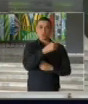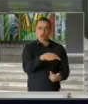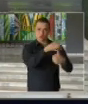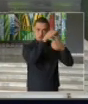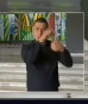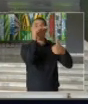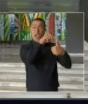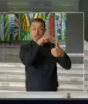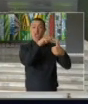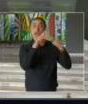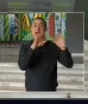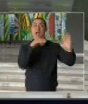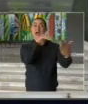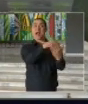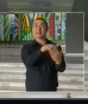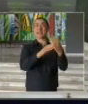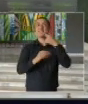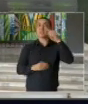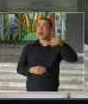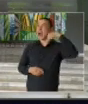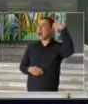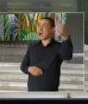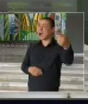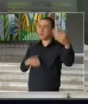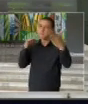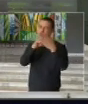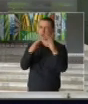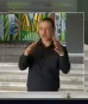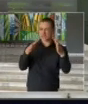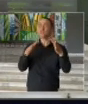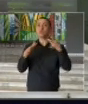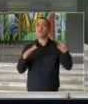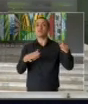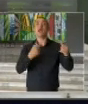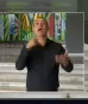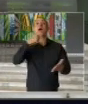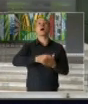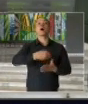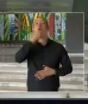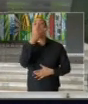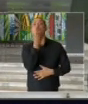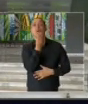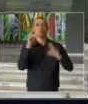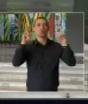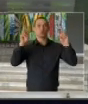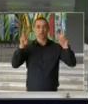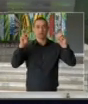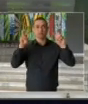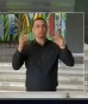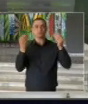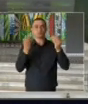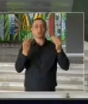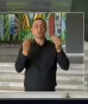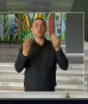pandemia, meu, ele deu de bico para todos os lados. Como é que o governador de estado tem, na sede do governo, que é